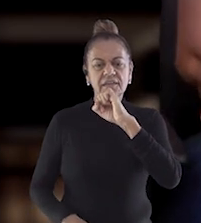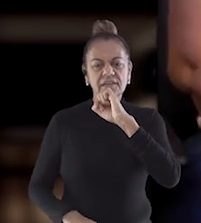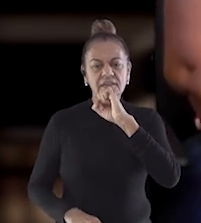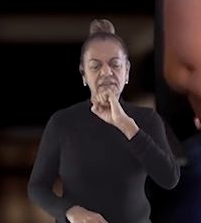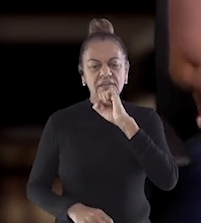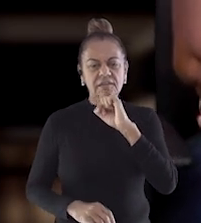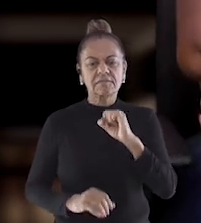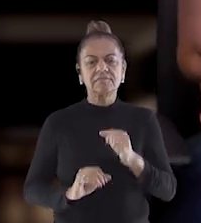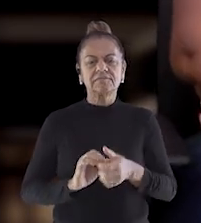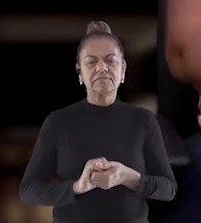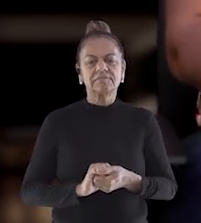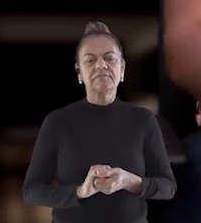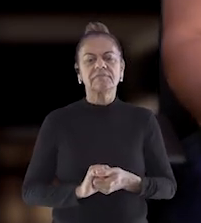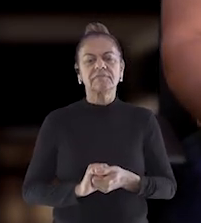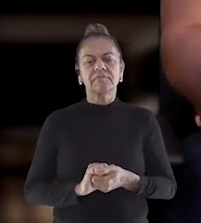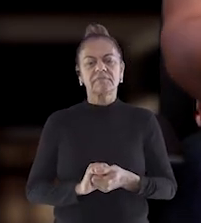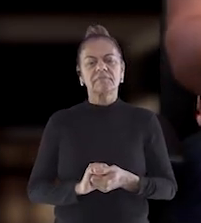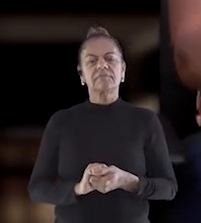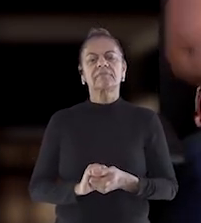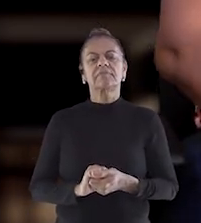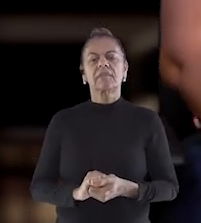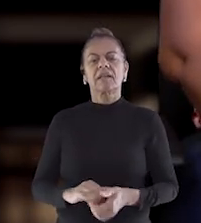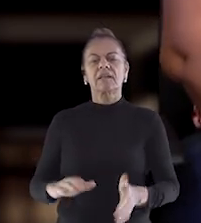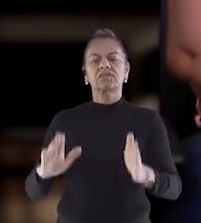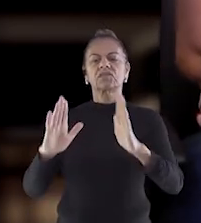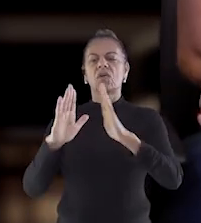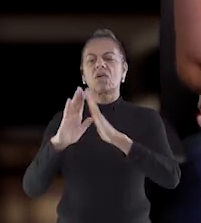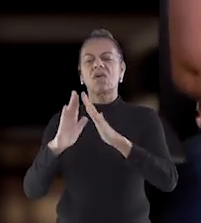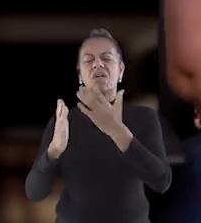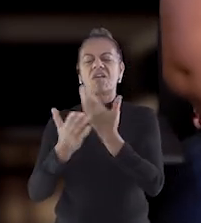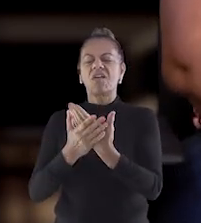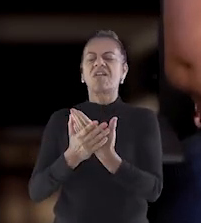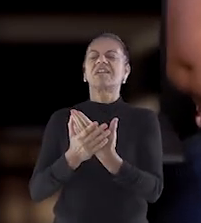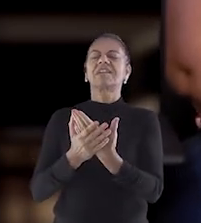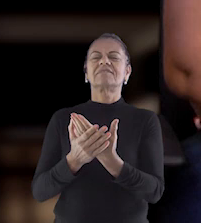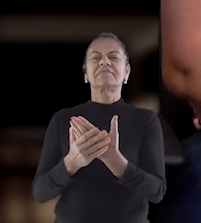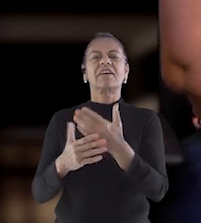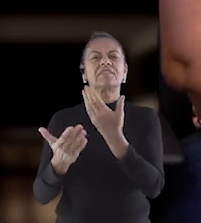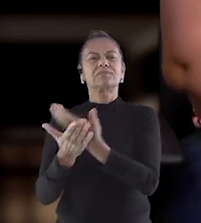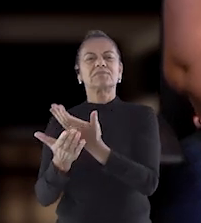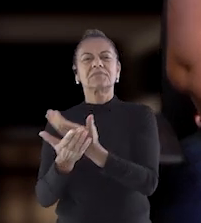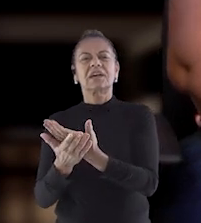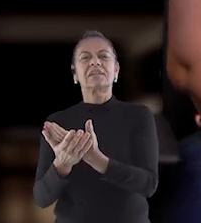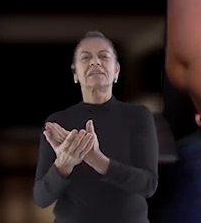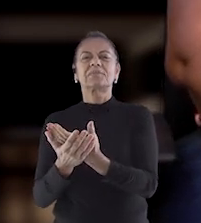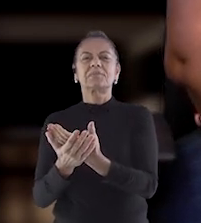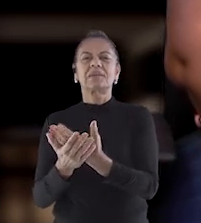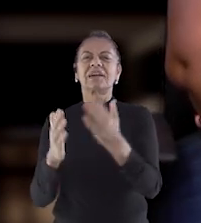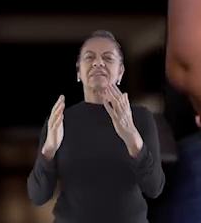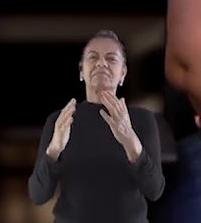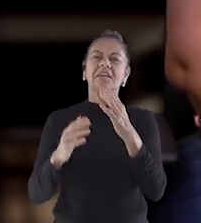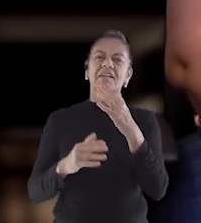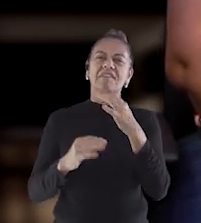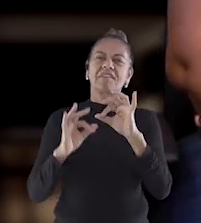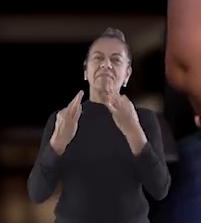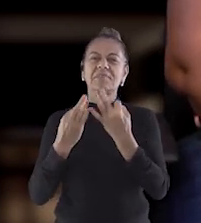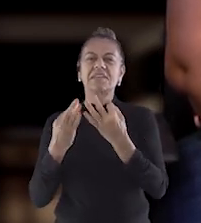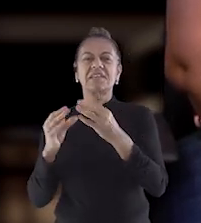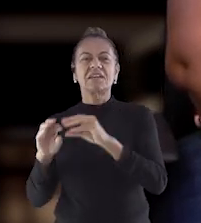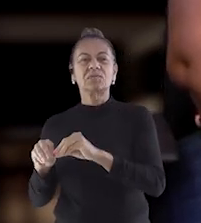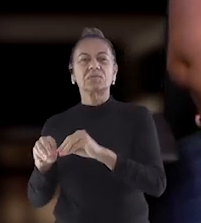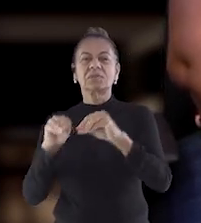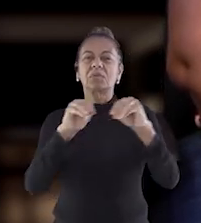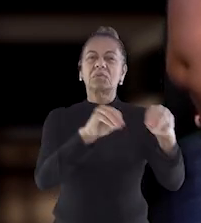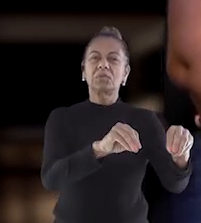Poxa vida, mas aquele negócio, mas, assim, nunca é tarde pra gente recomeçar. O meu pai se mudava muito, ele não parava, não tinha paradeiro, né? Então, tipo